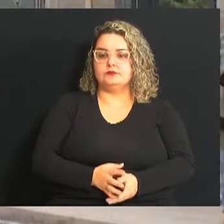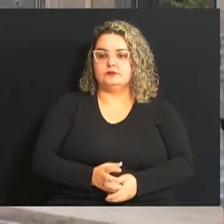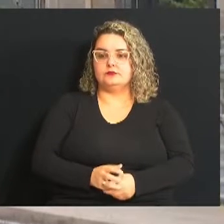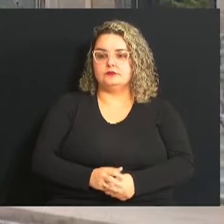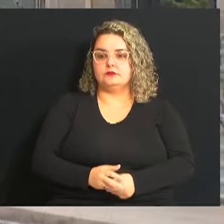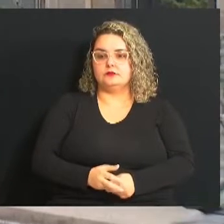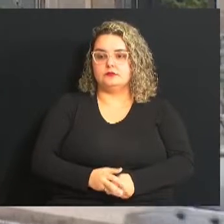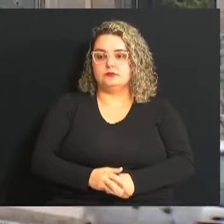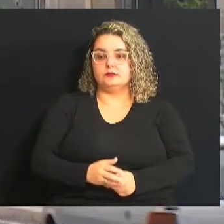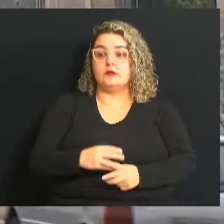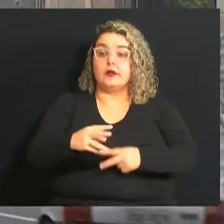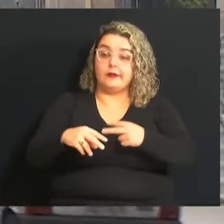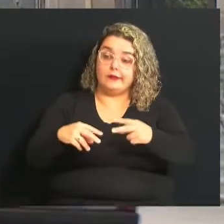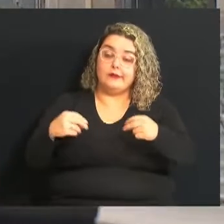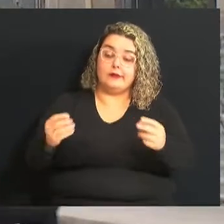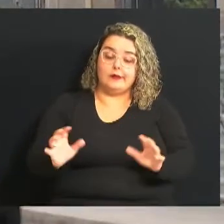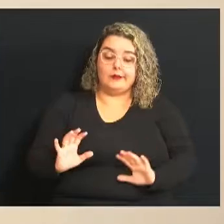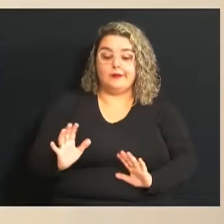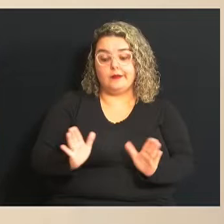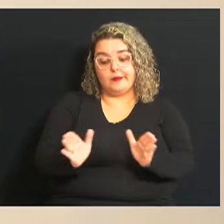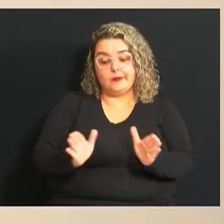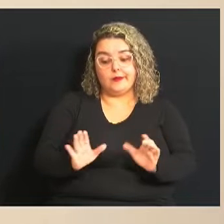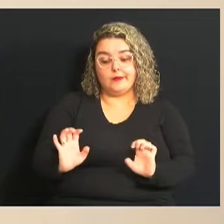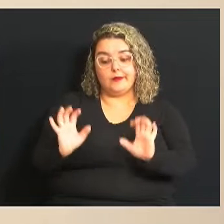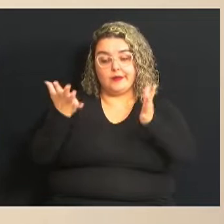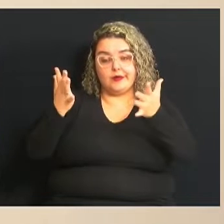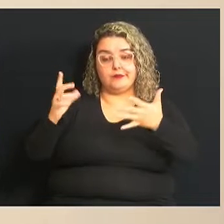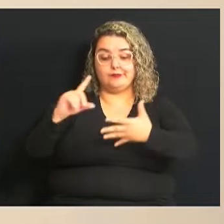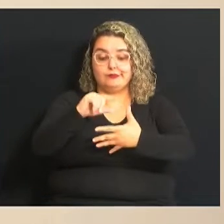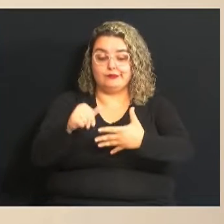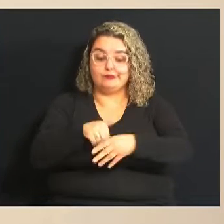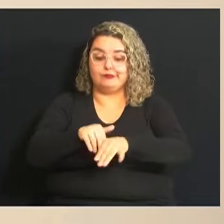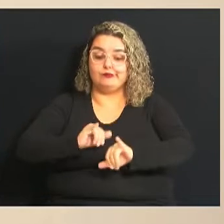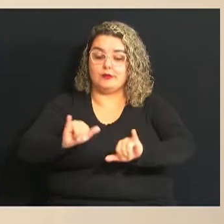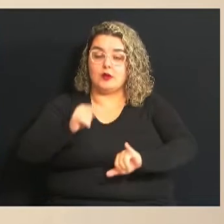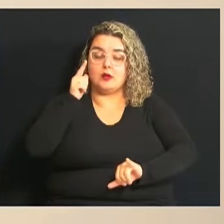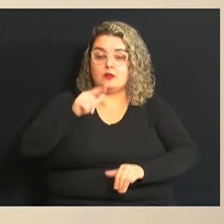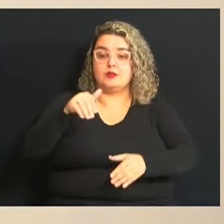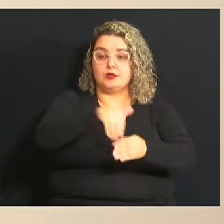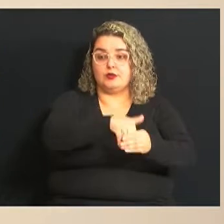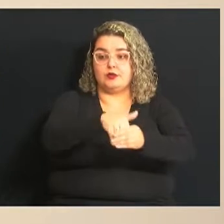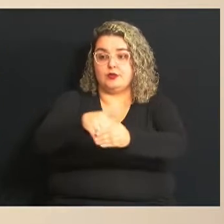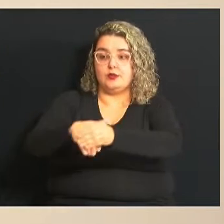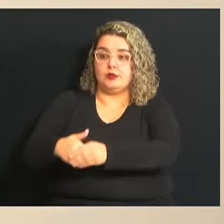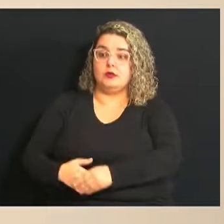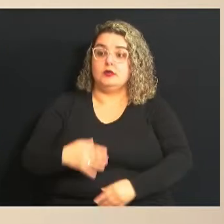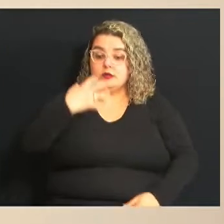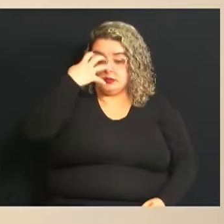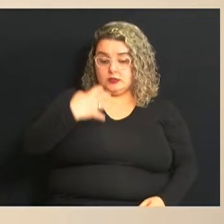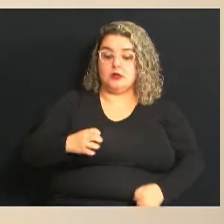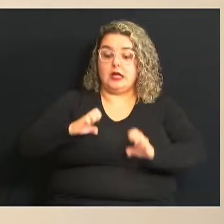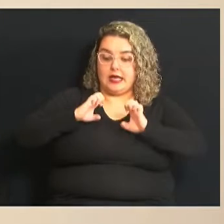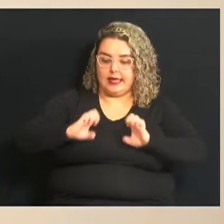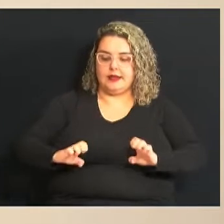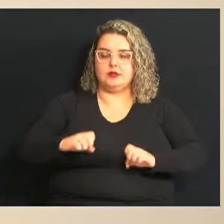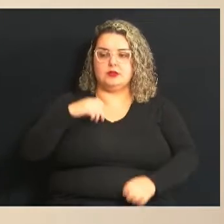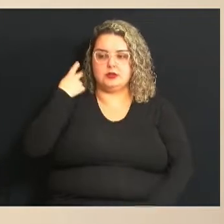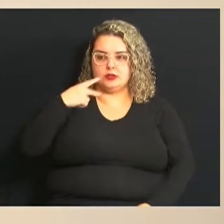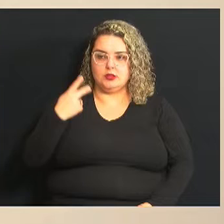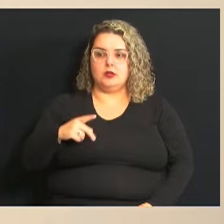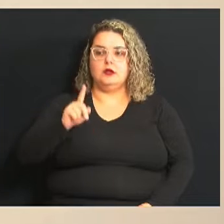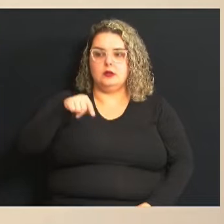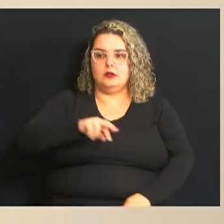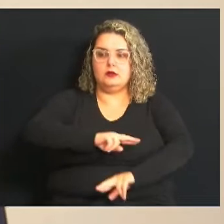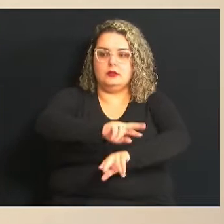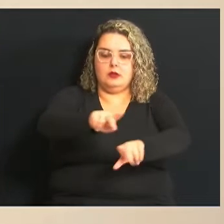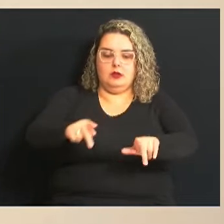evento eleitoreiro, né? Então a gente precisa tratar com mais seriedade a política, trazer ética para a política. Esse é um dos muitos